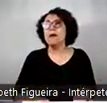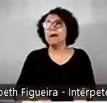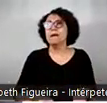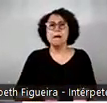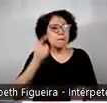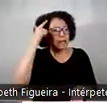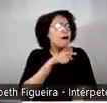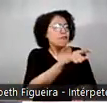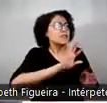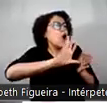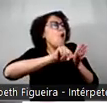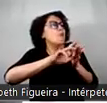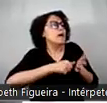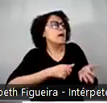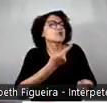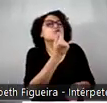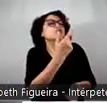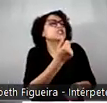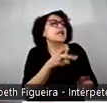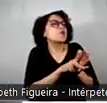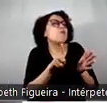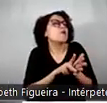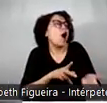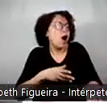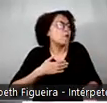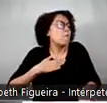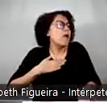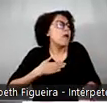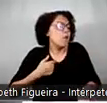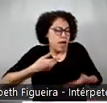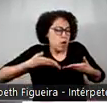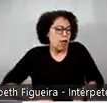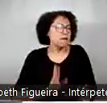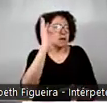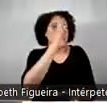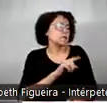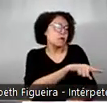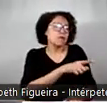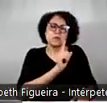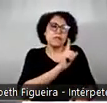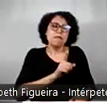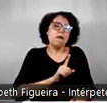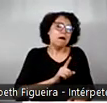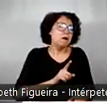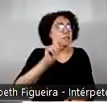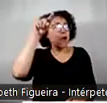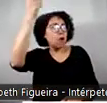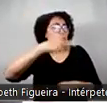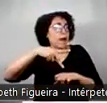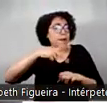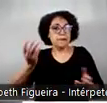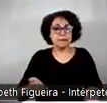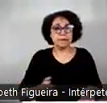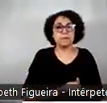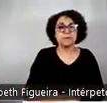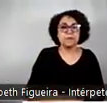né, o dinheiro do Brasil. Um outro caso que a gente tem, né, que eu trago aqui, é da Fally Latou. A Fally Latou é uma